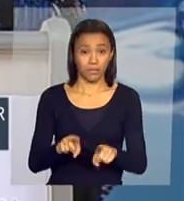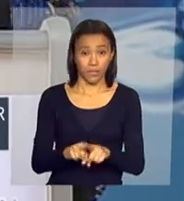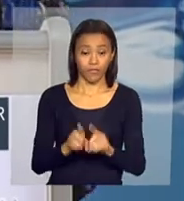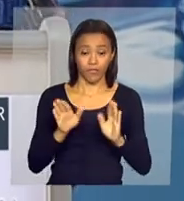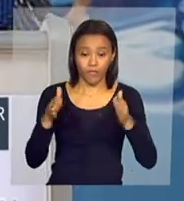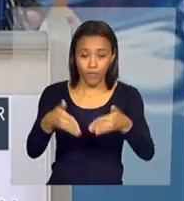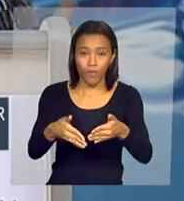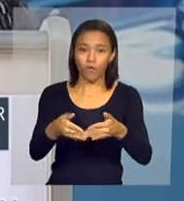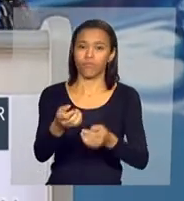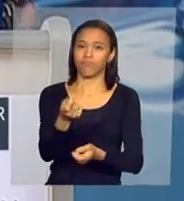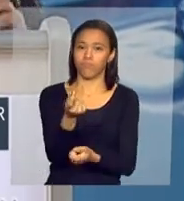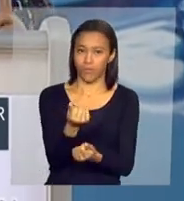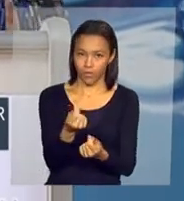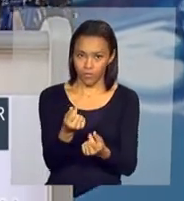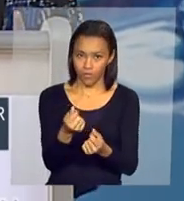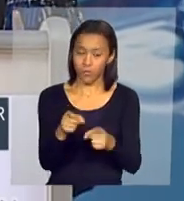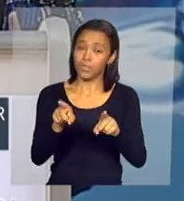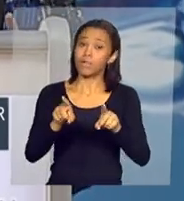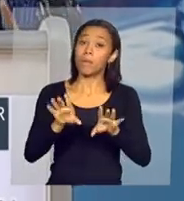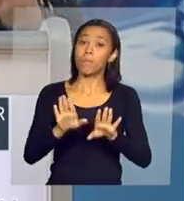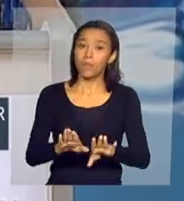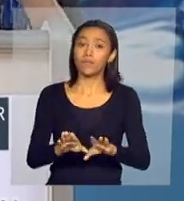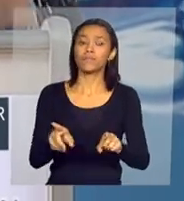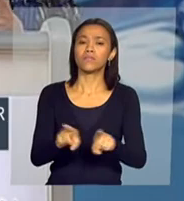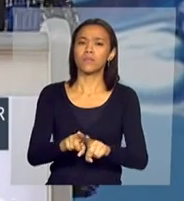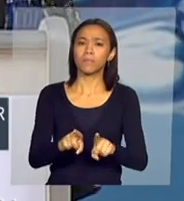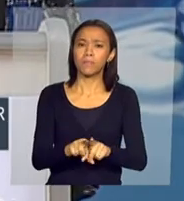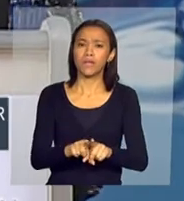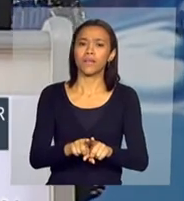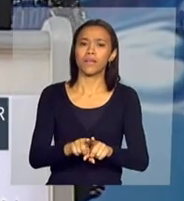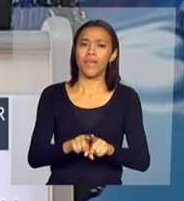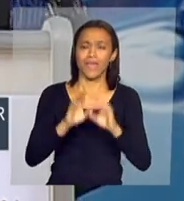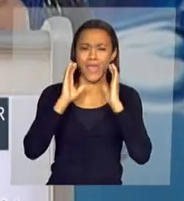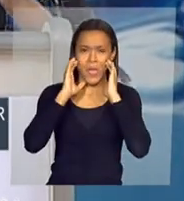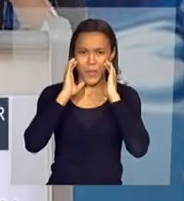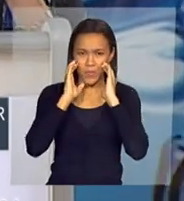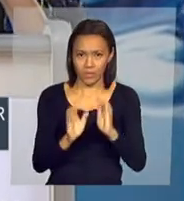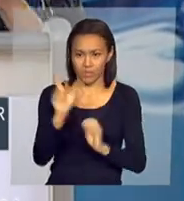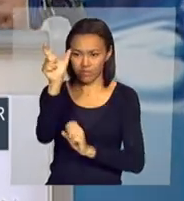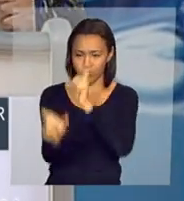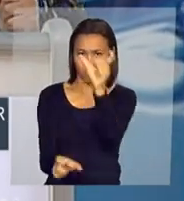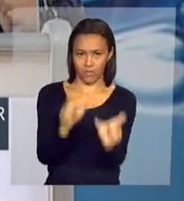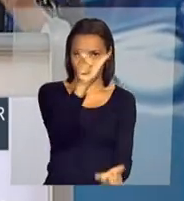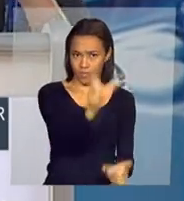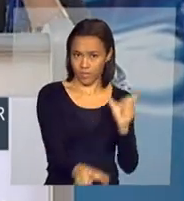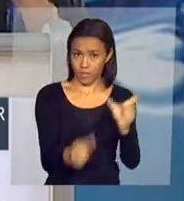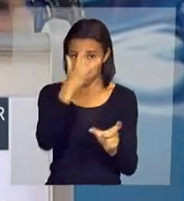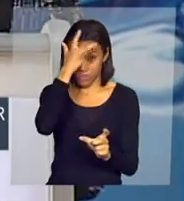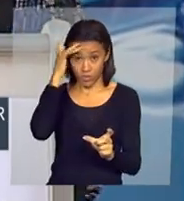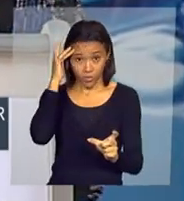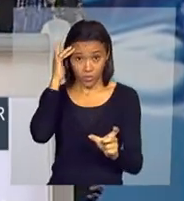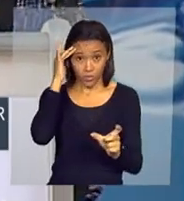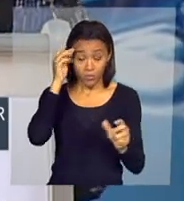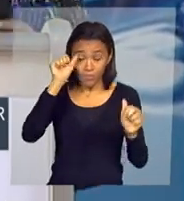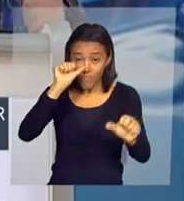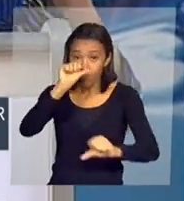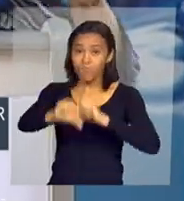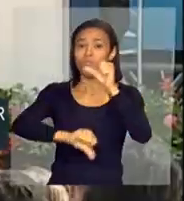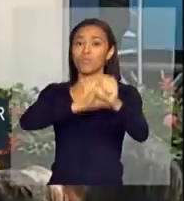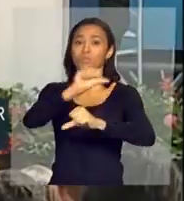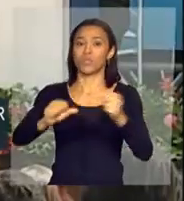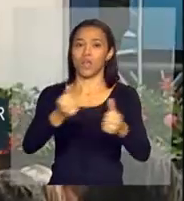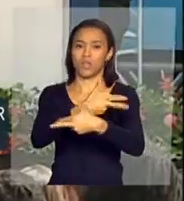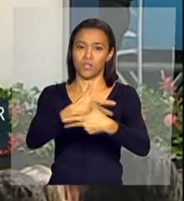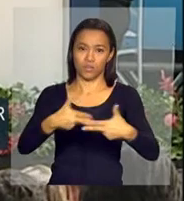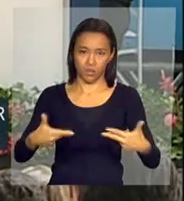econômica, é uma questão, sobretudo, de humanidade, modificar as condições